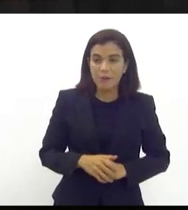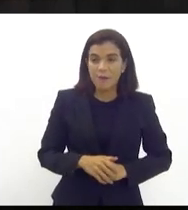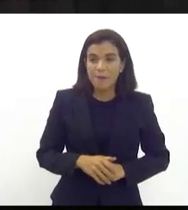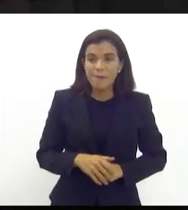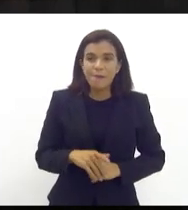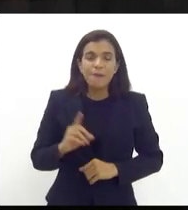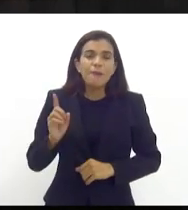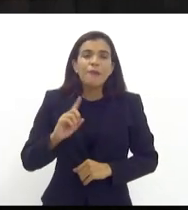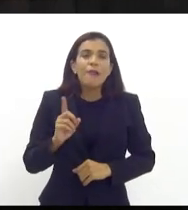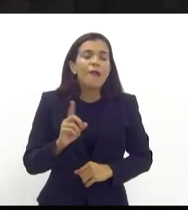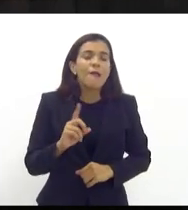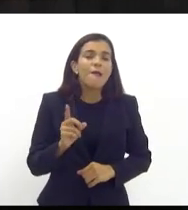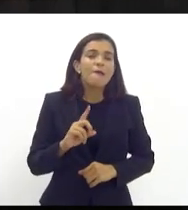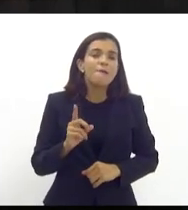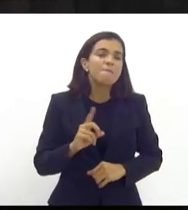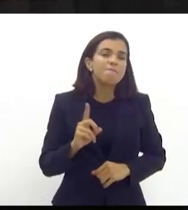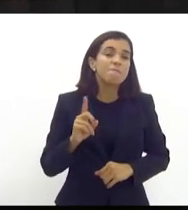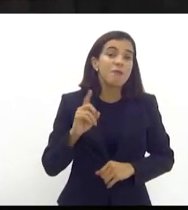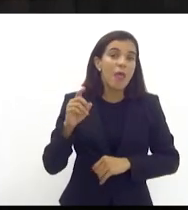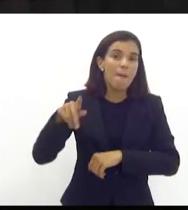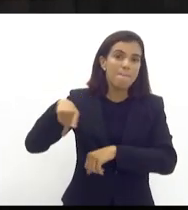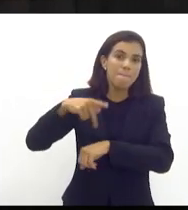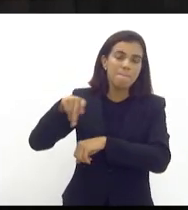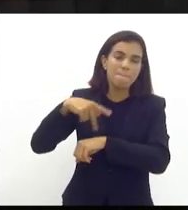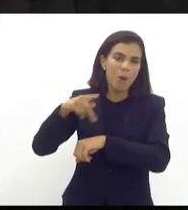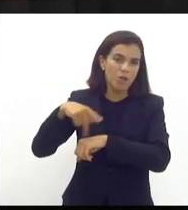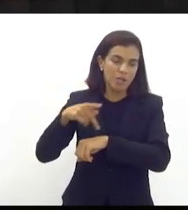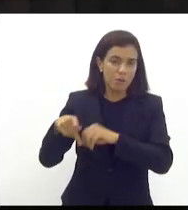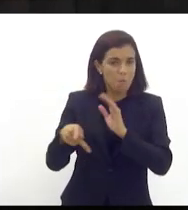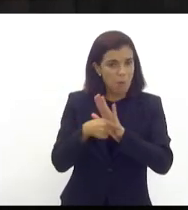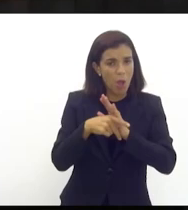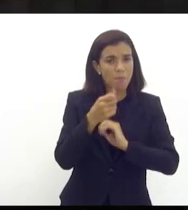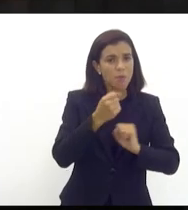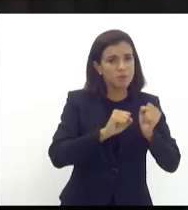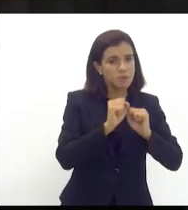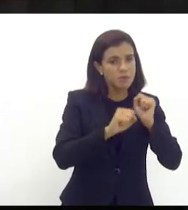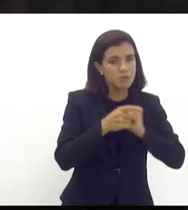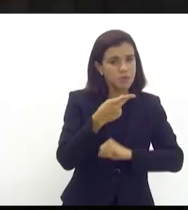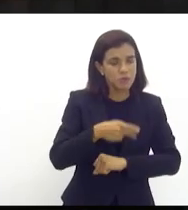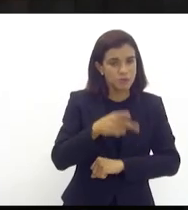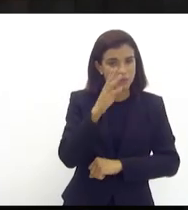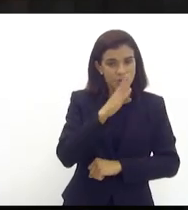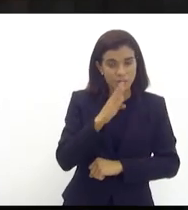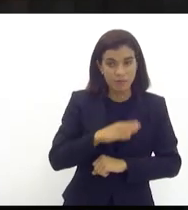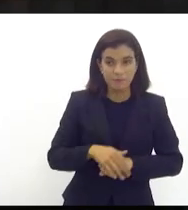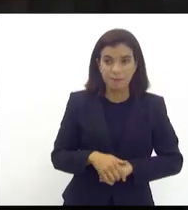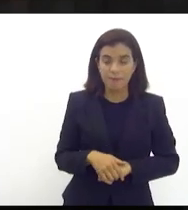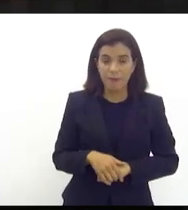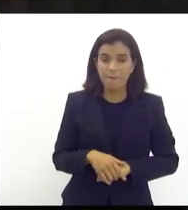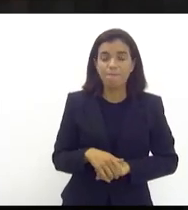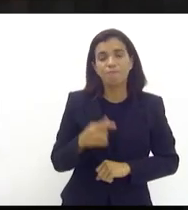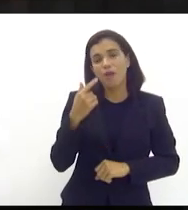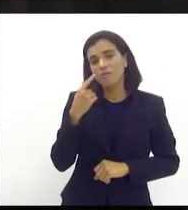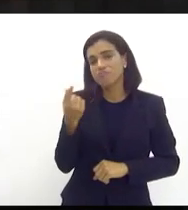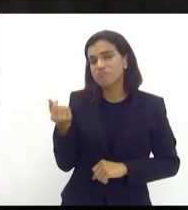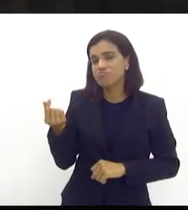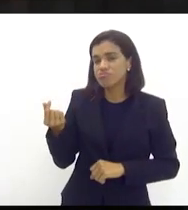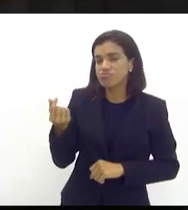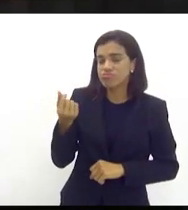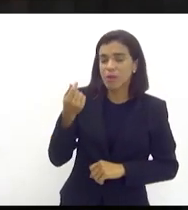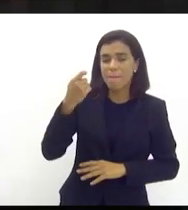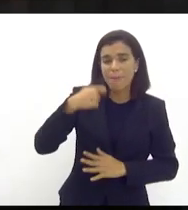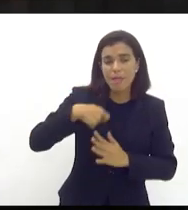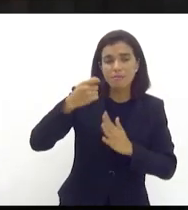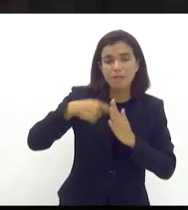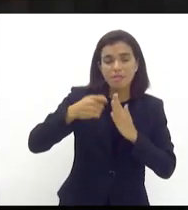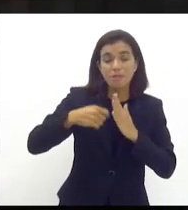protetores solares importados, não, produzido aqui no Brasil. Fizemos isso